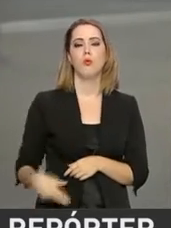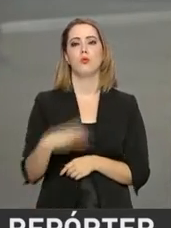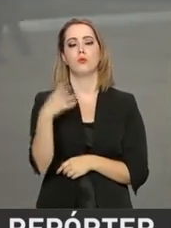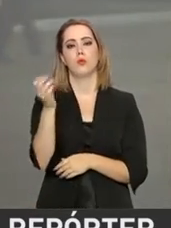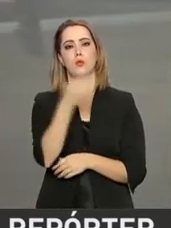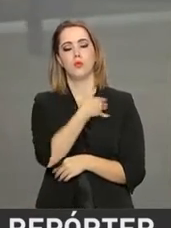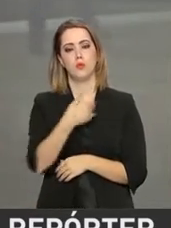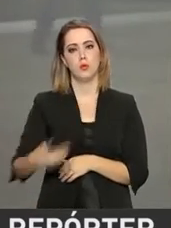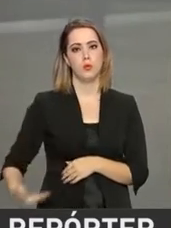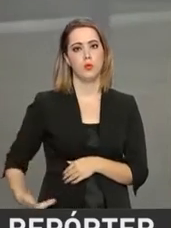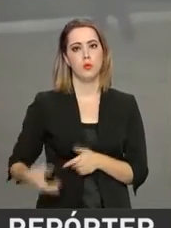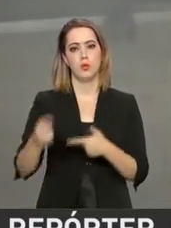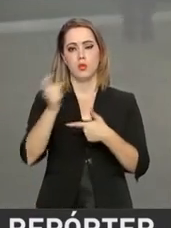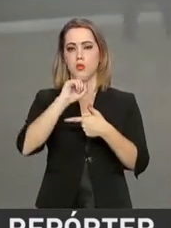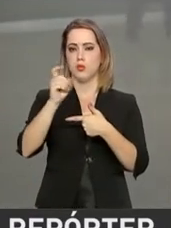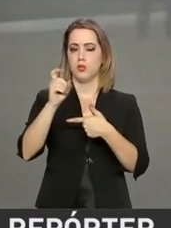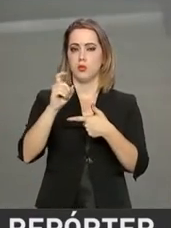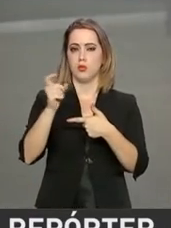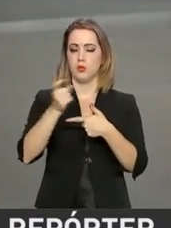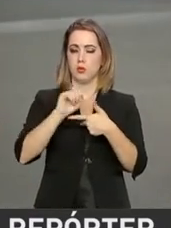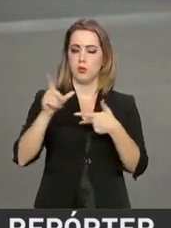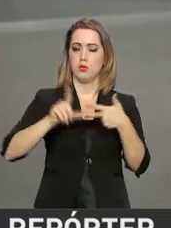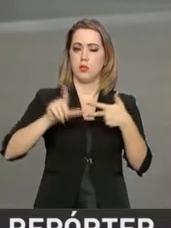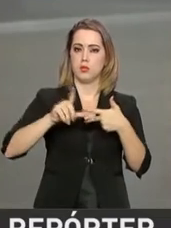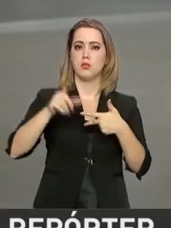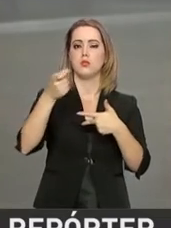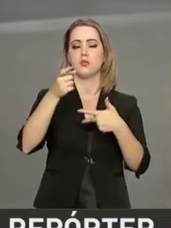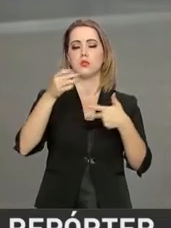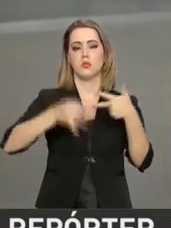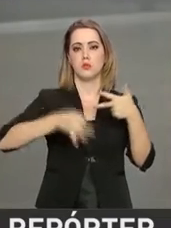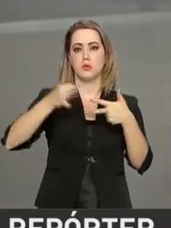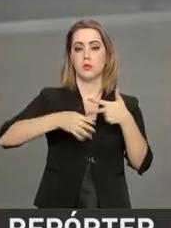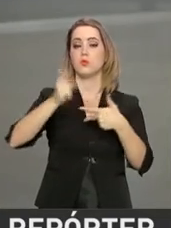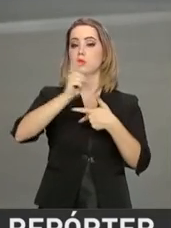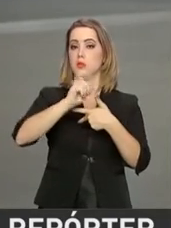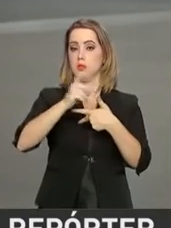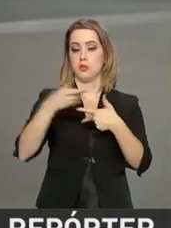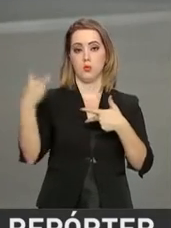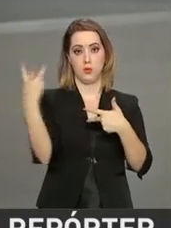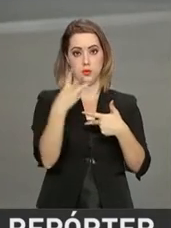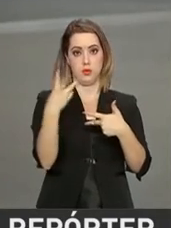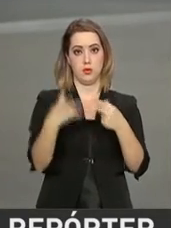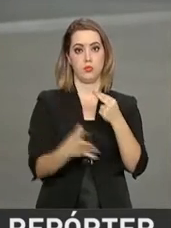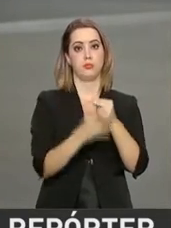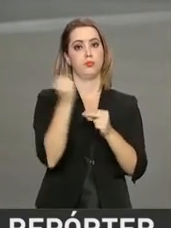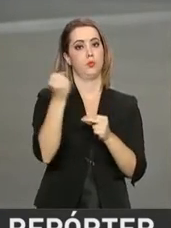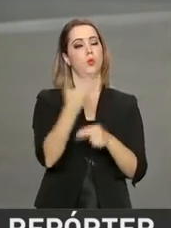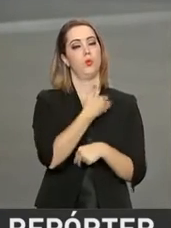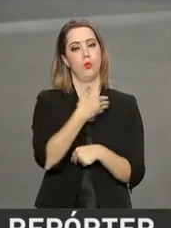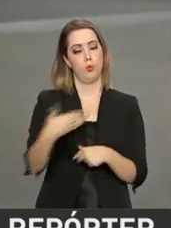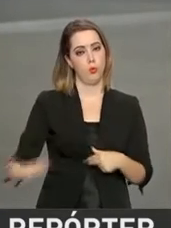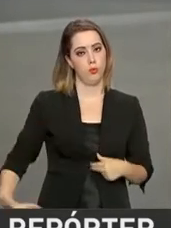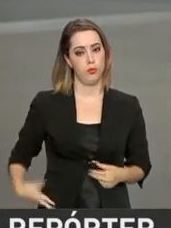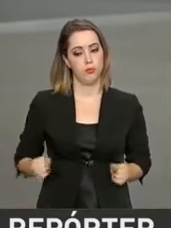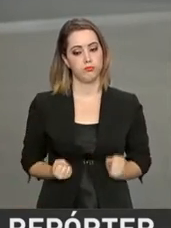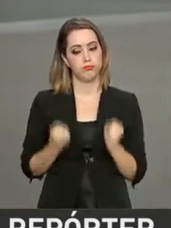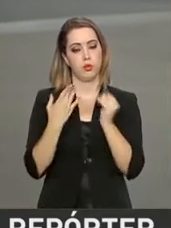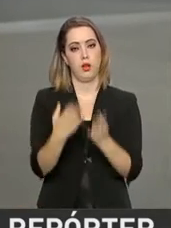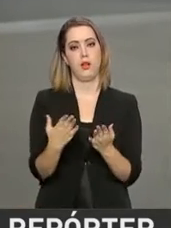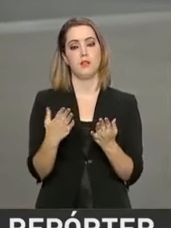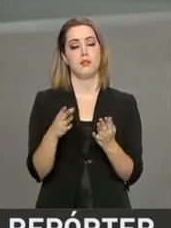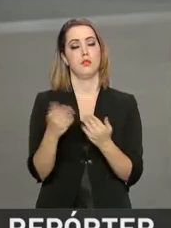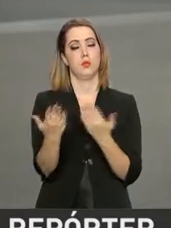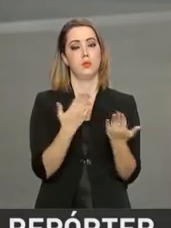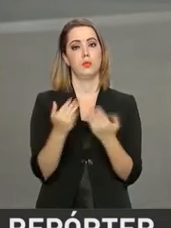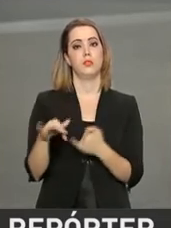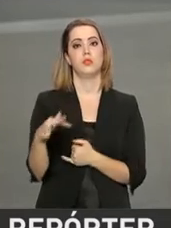poderes, legislativo, judiciário e executivo. Em comum acordo com o governo federal, o relator da proposta